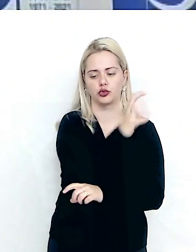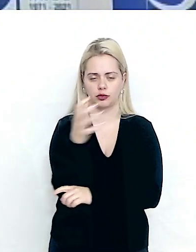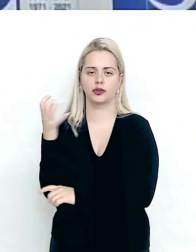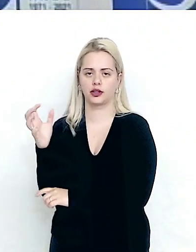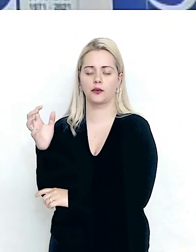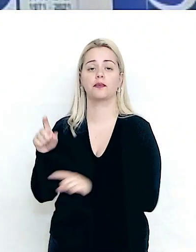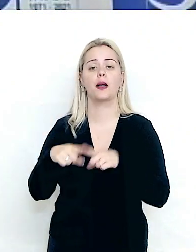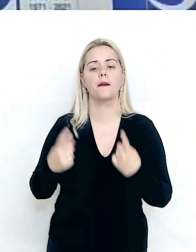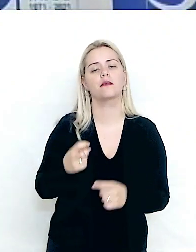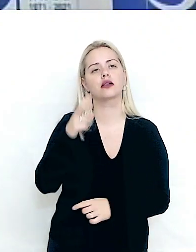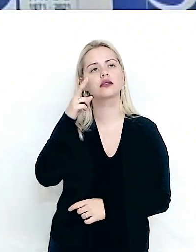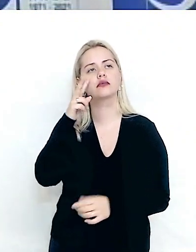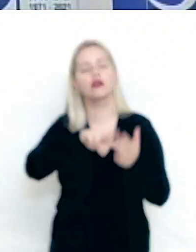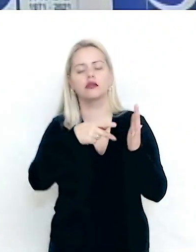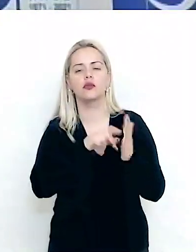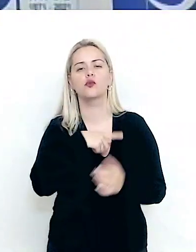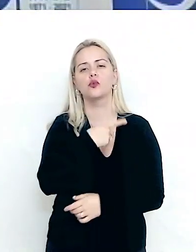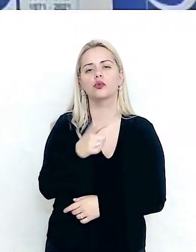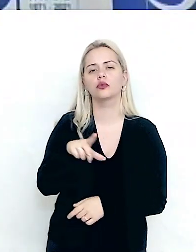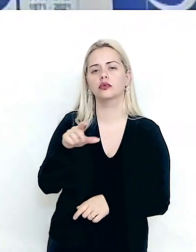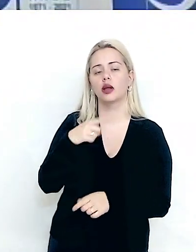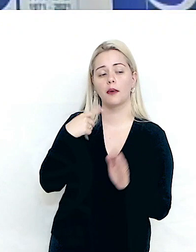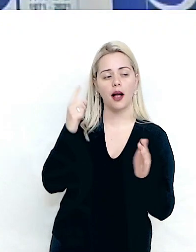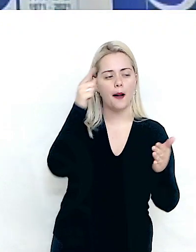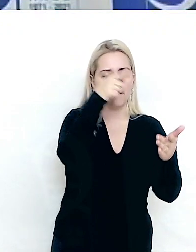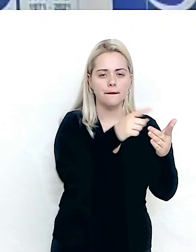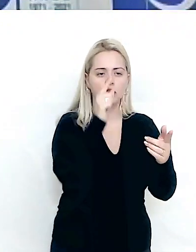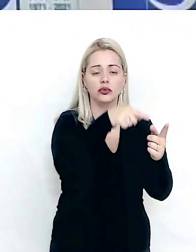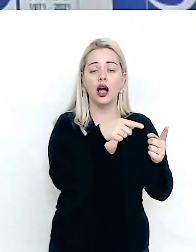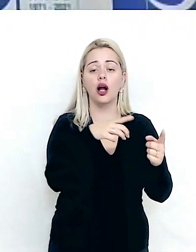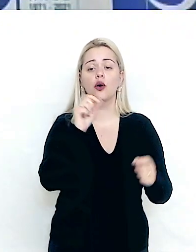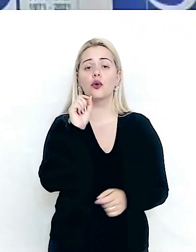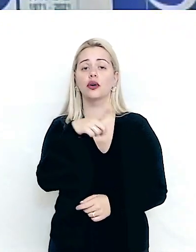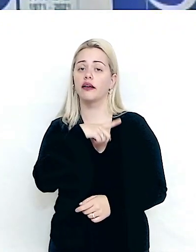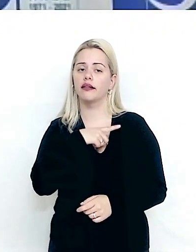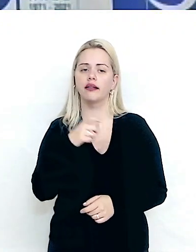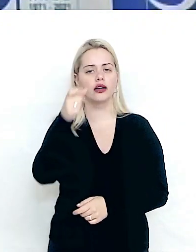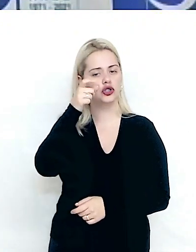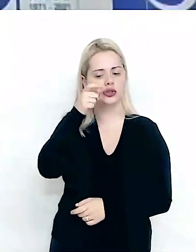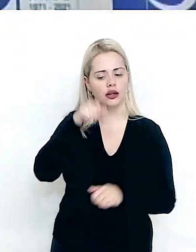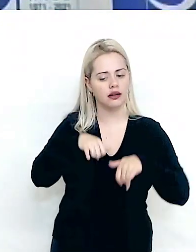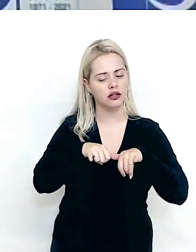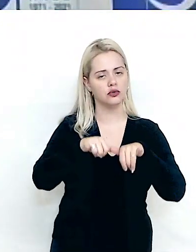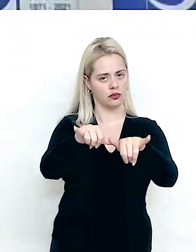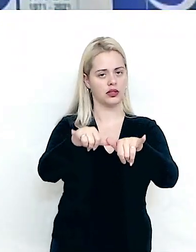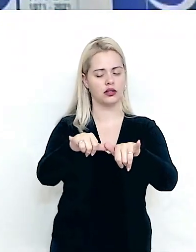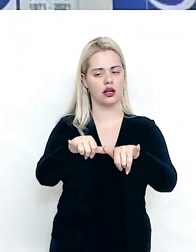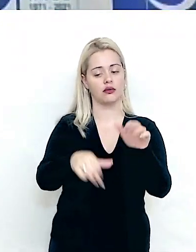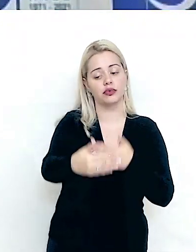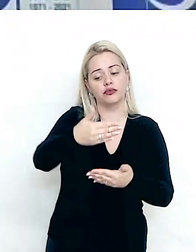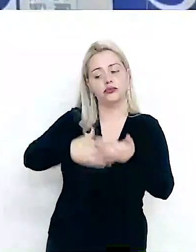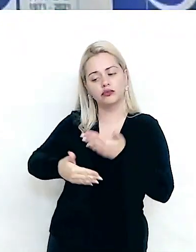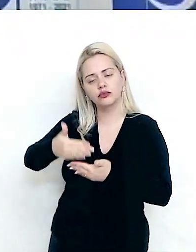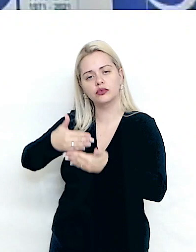significa que nós temos que apontar o que existe de interesse comercial por trás dessas questões, o que